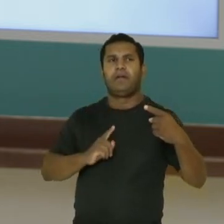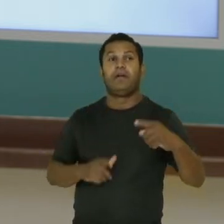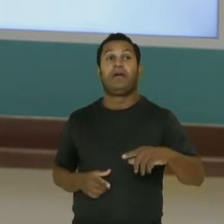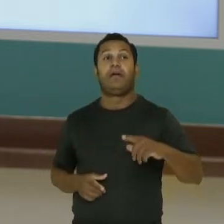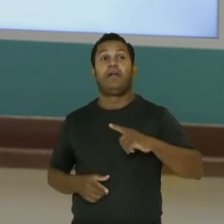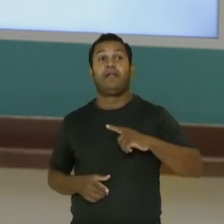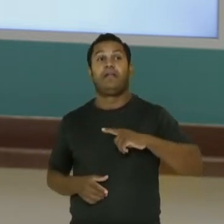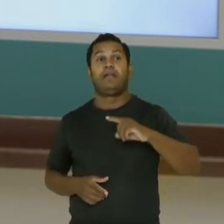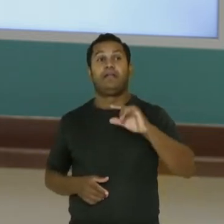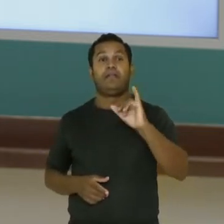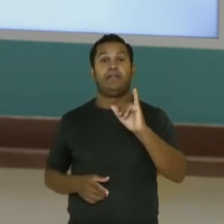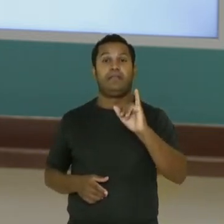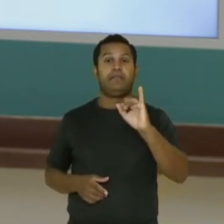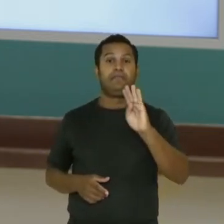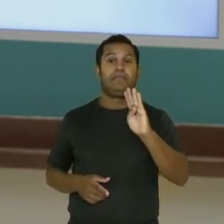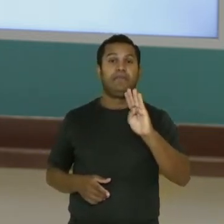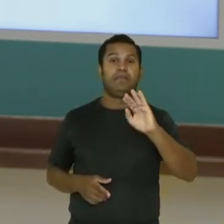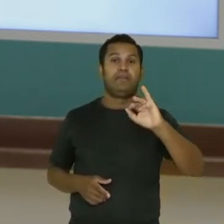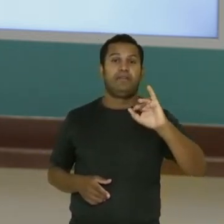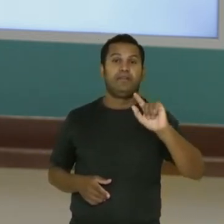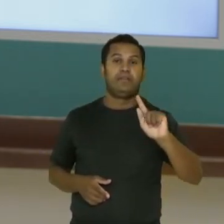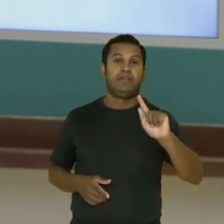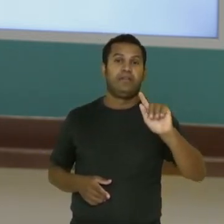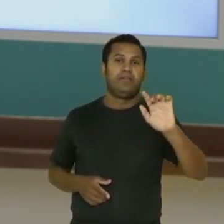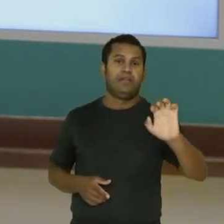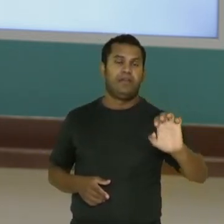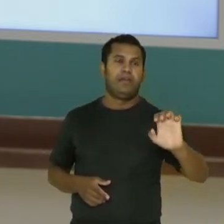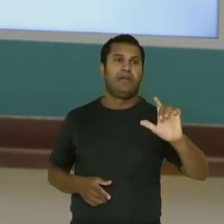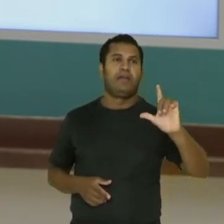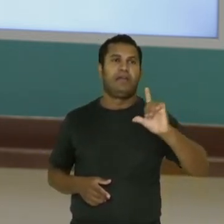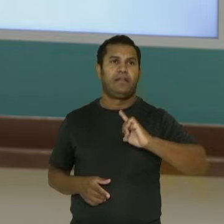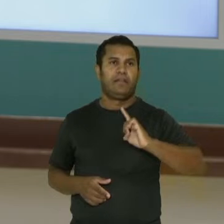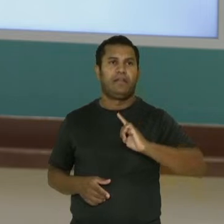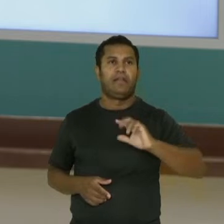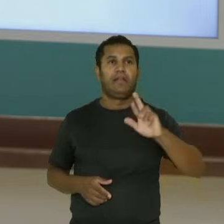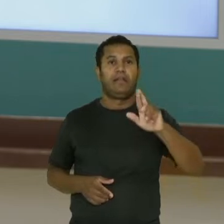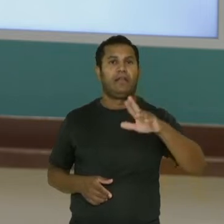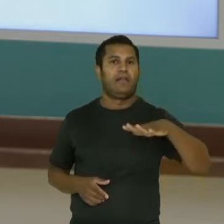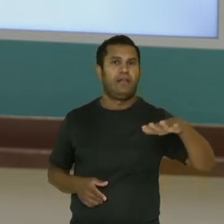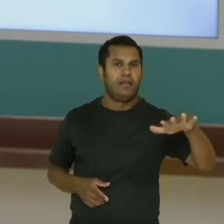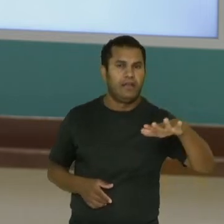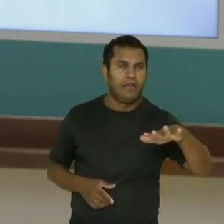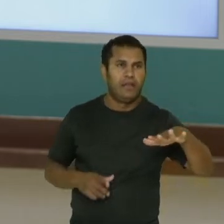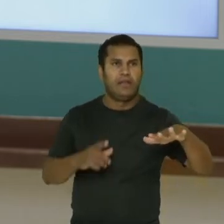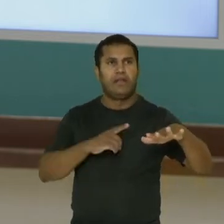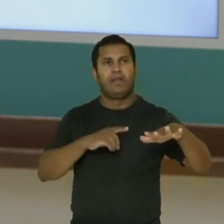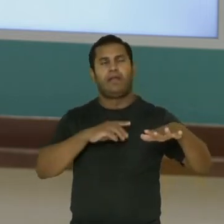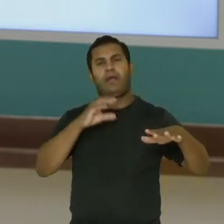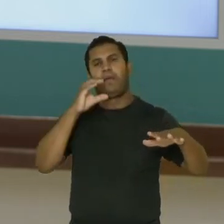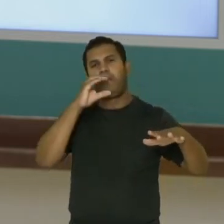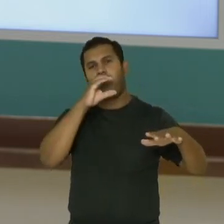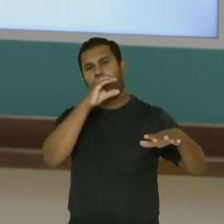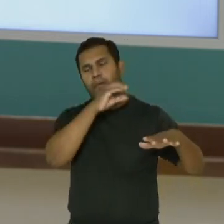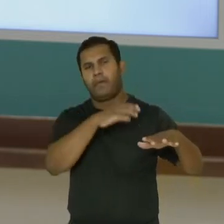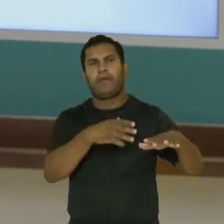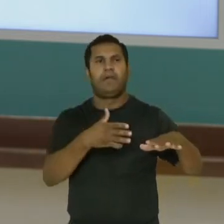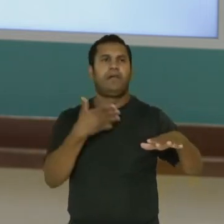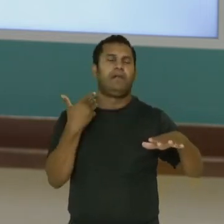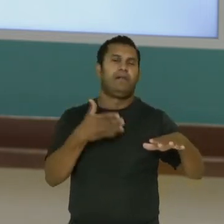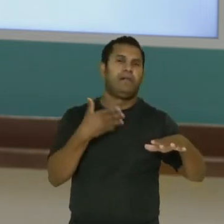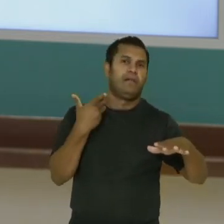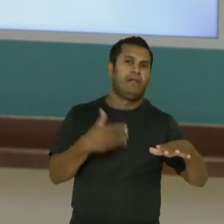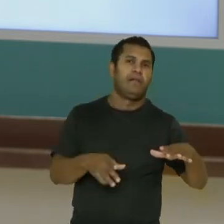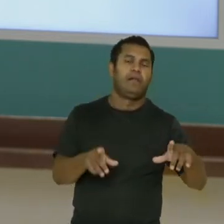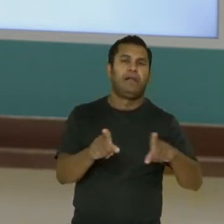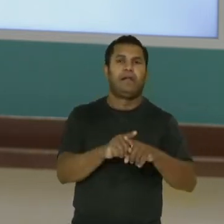em 5 grandes regiões, considerando aspectos naturais, como climáticos, vegetação, mas